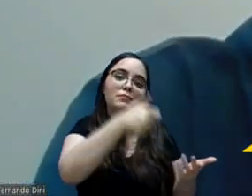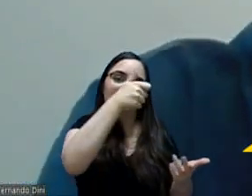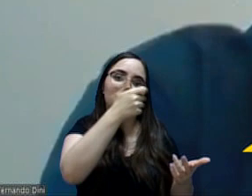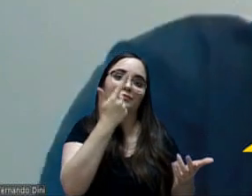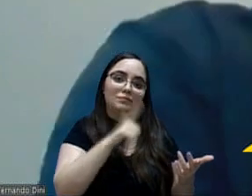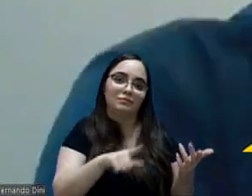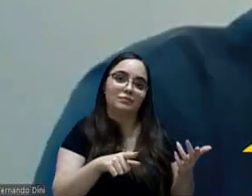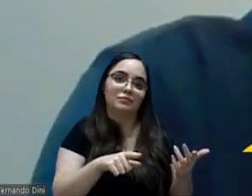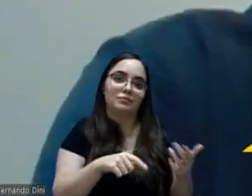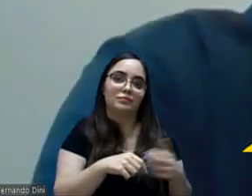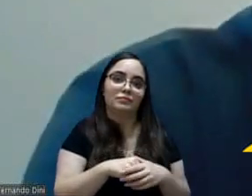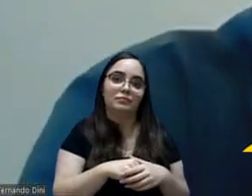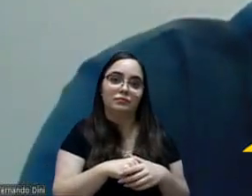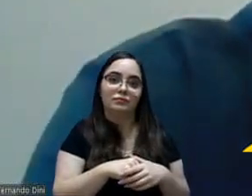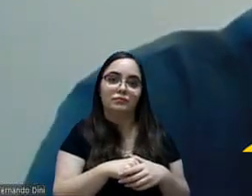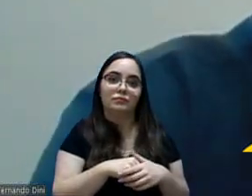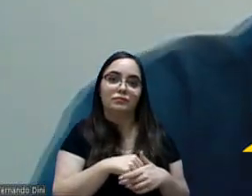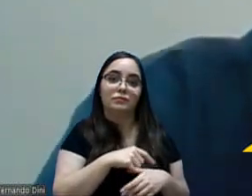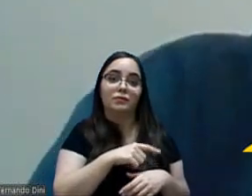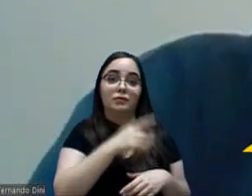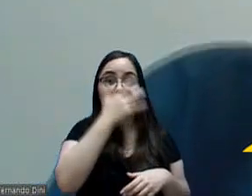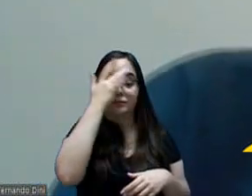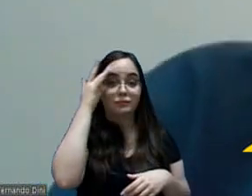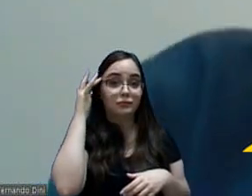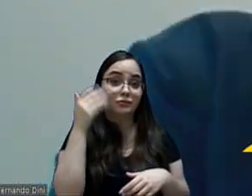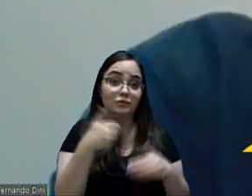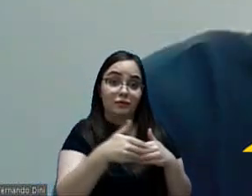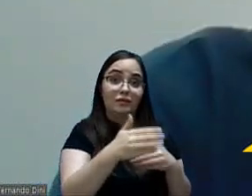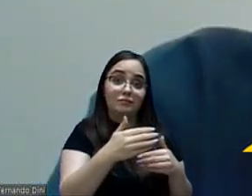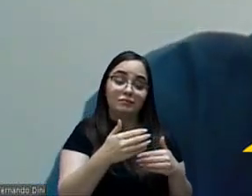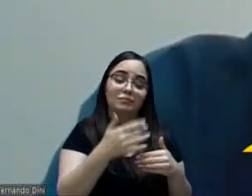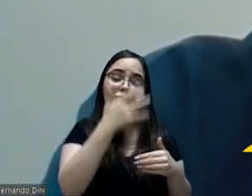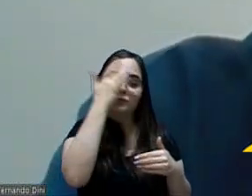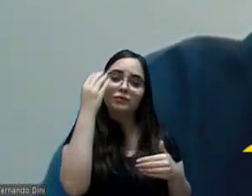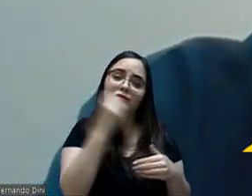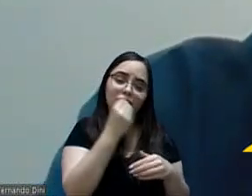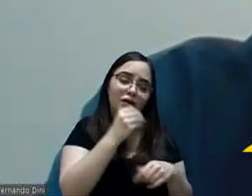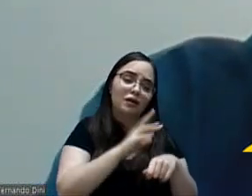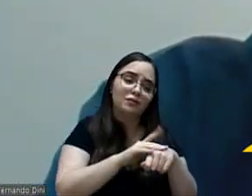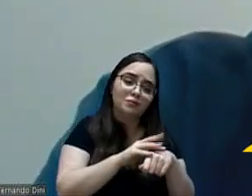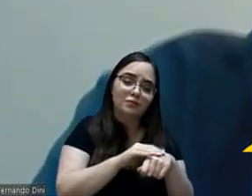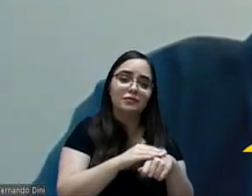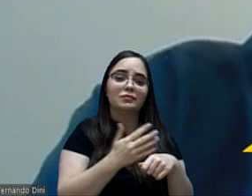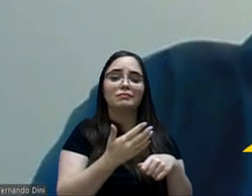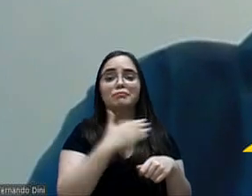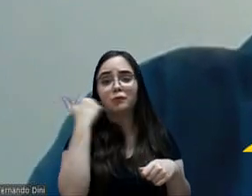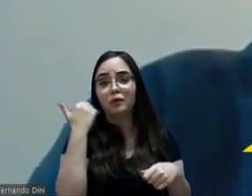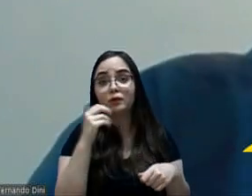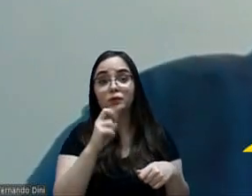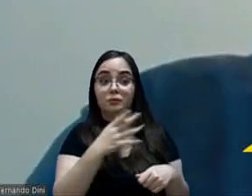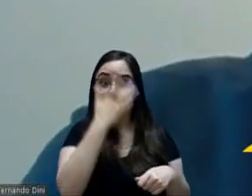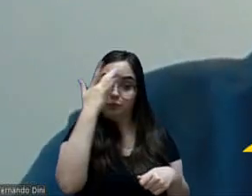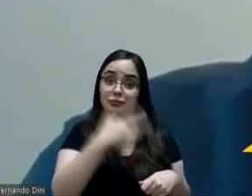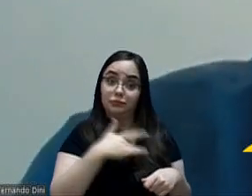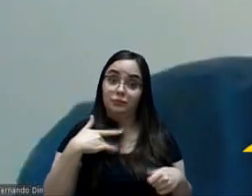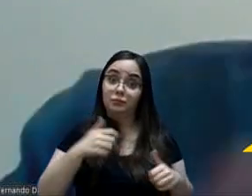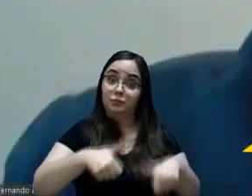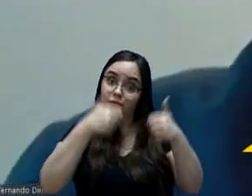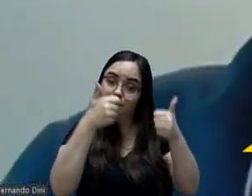menos chances vão ficar para trás, vão morrer. Agora, isto